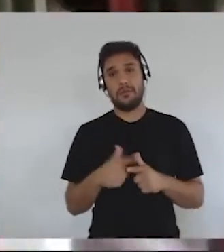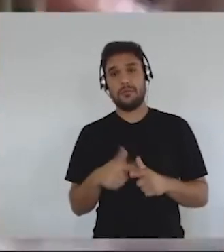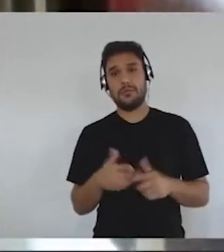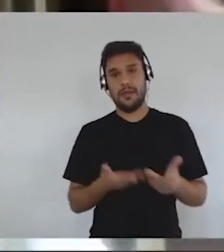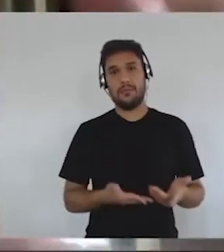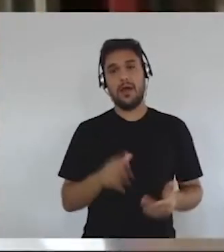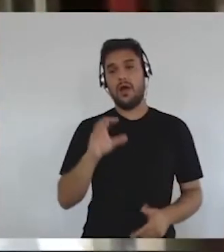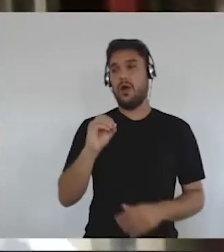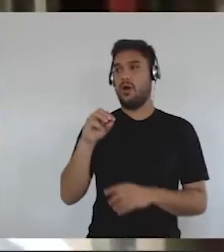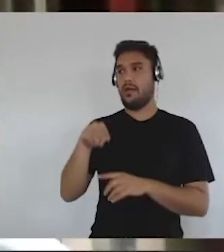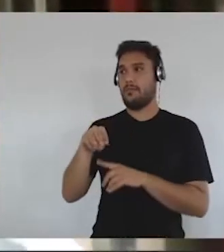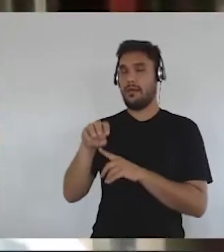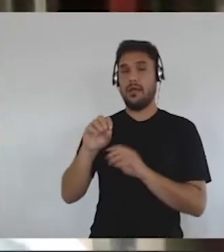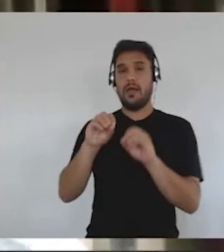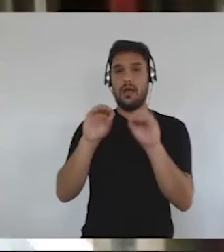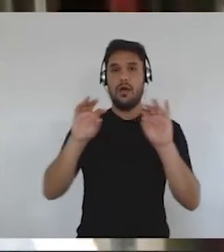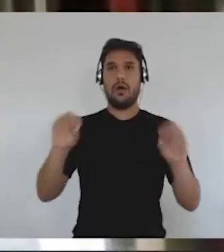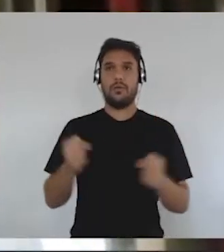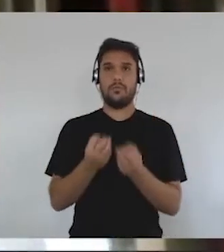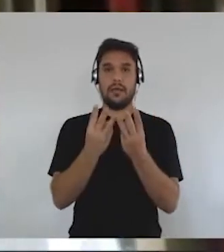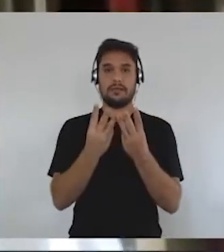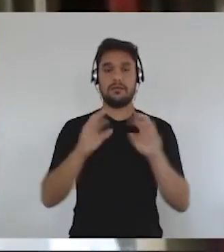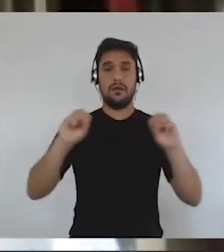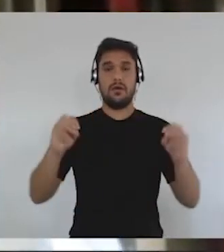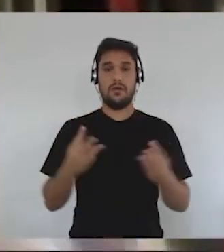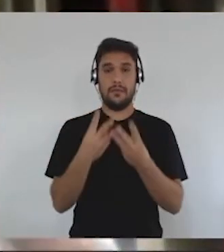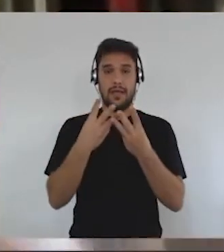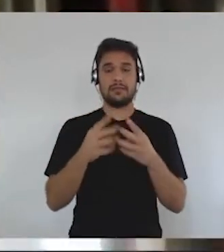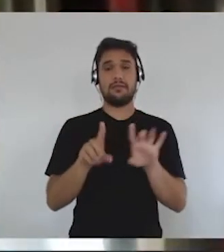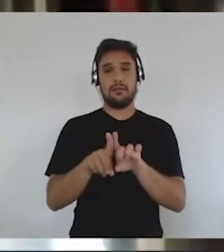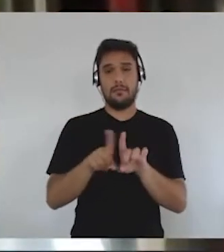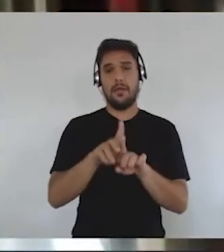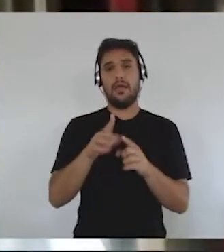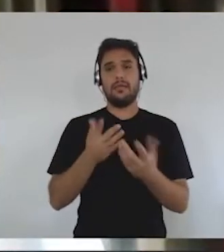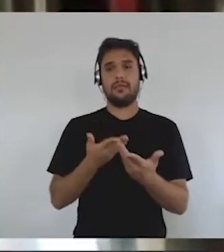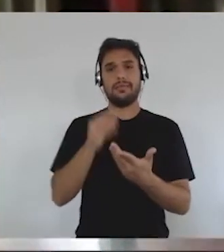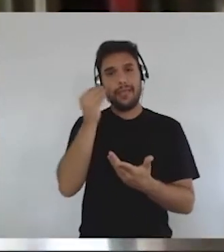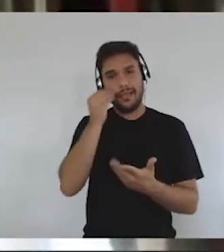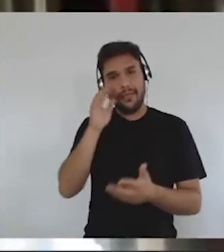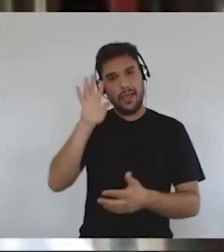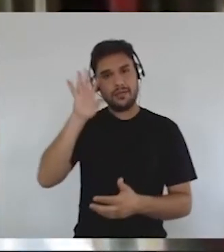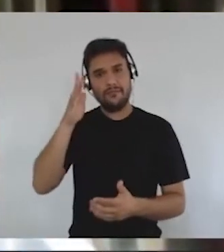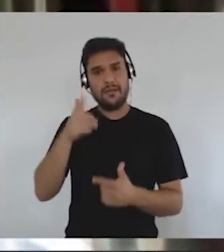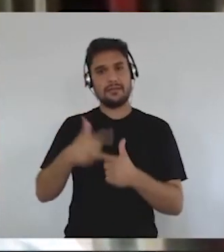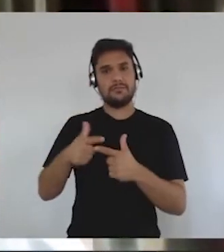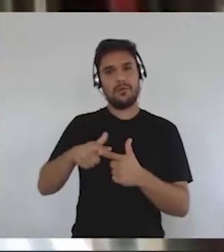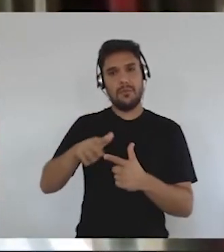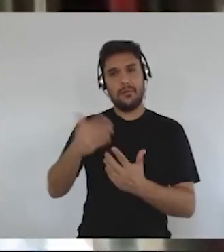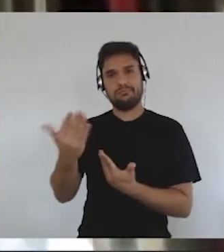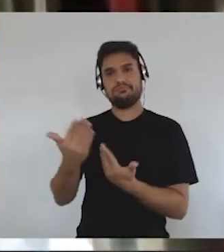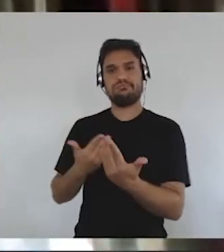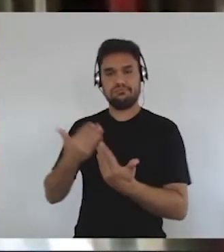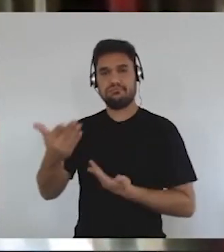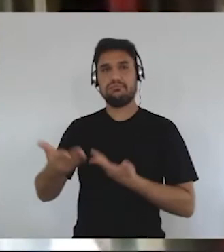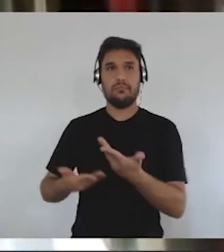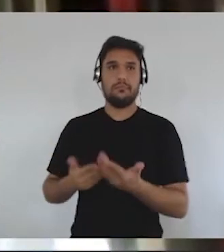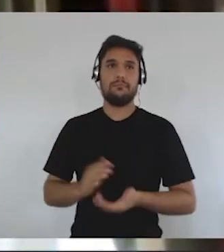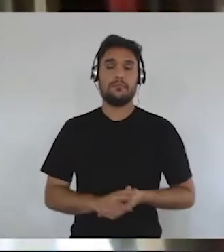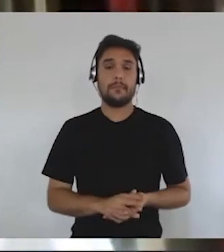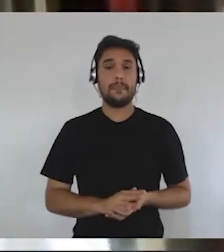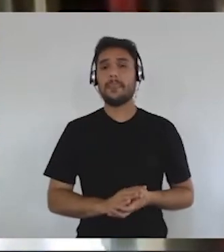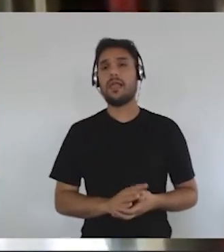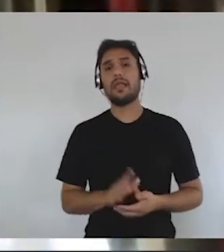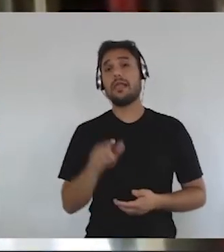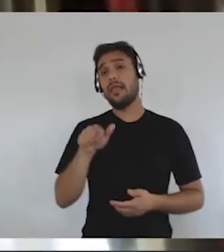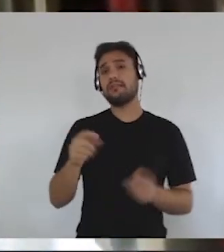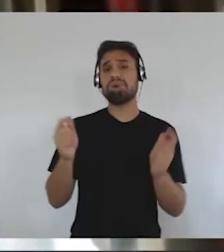que... A OMS tenta resolver esse problema da relação do homem com determinados animais que dão essas doenças, essas pandemias.